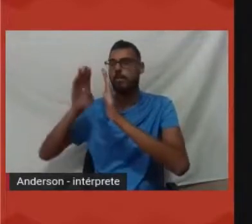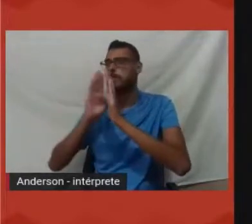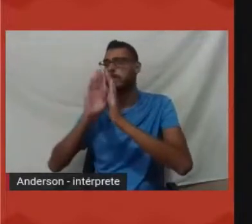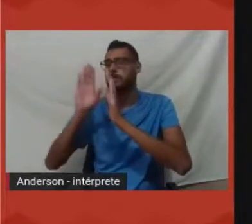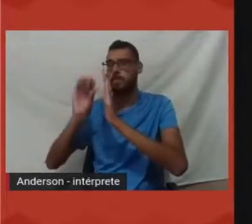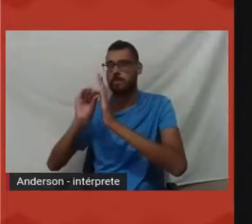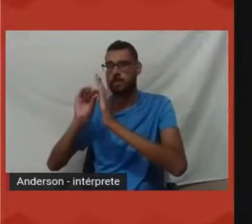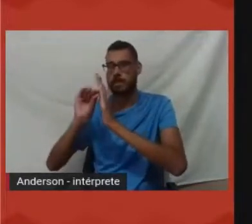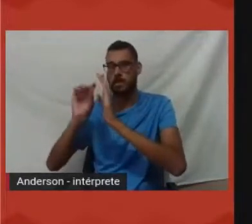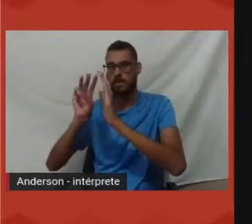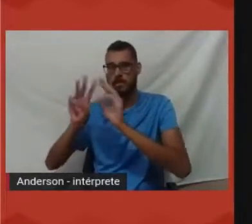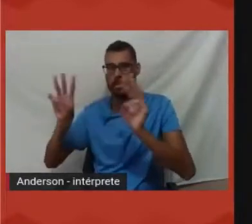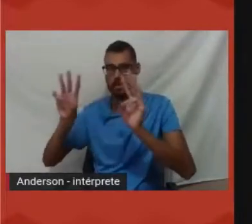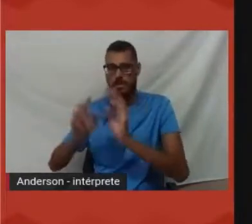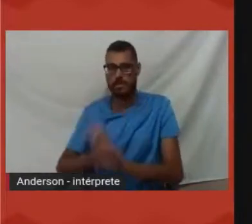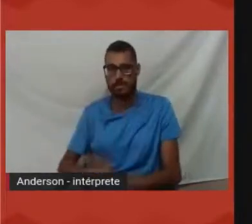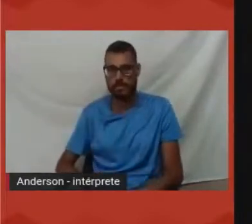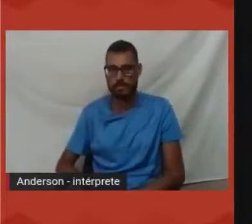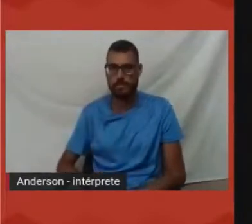Na aba, vamos ver.